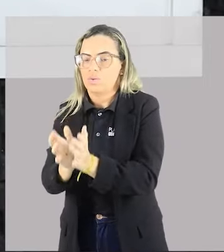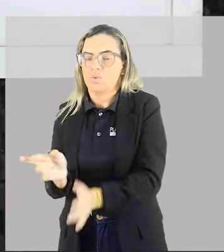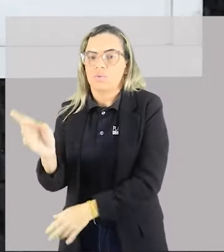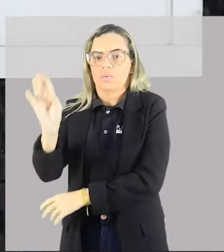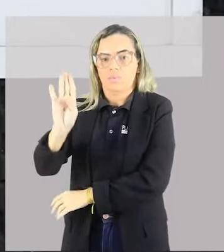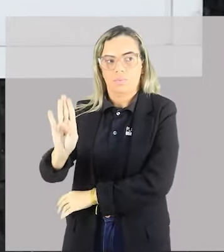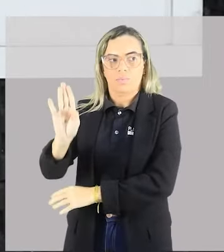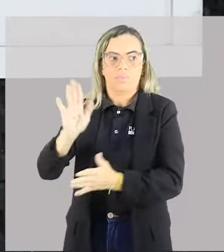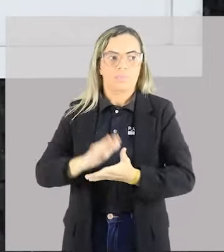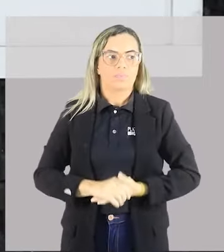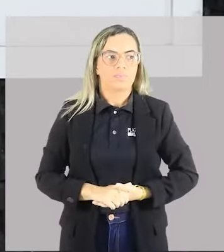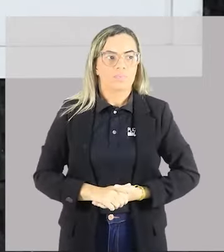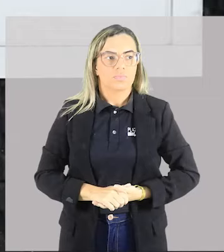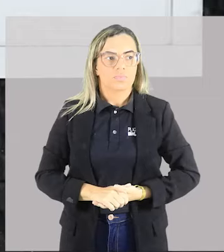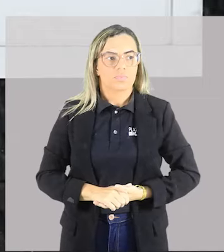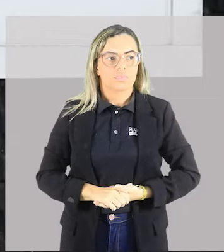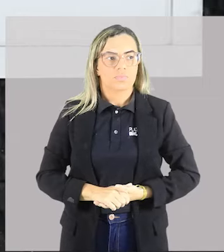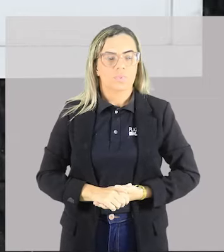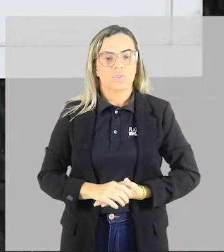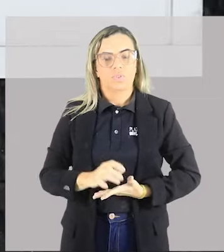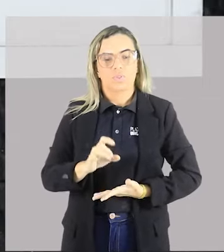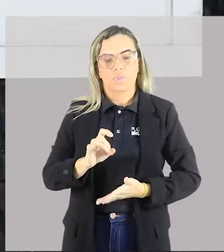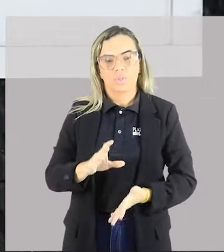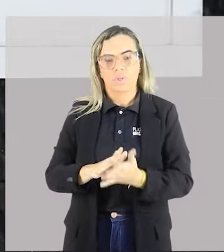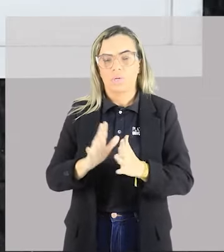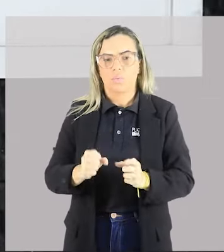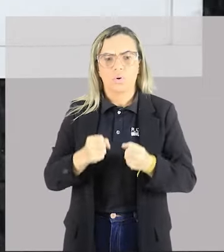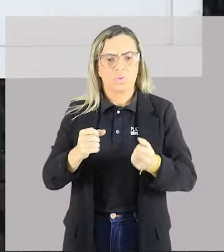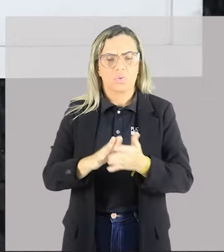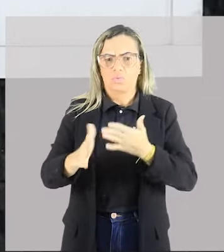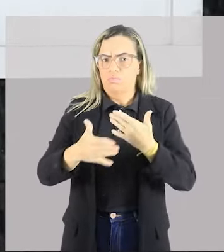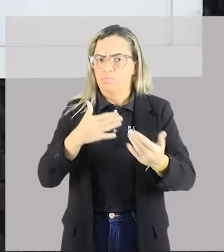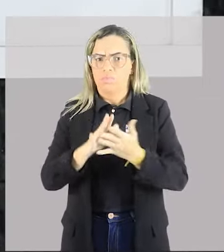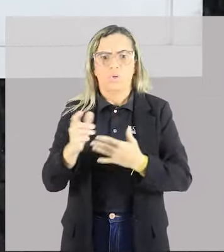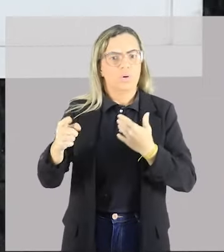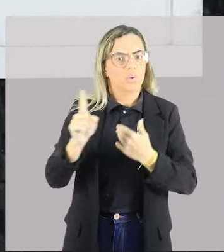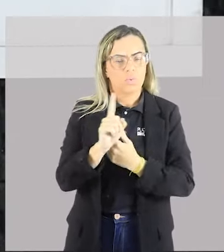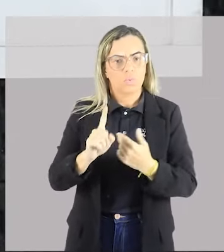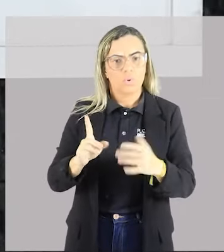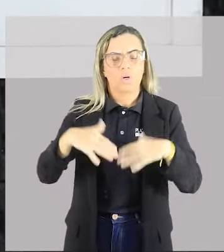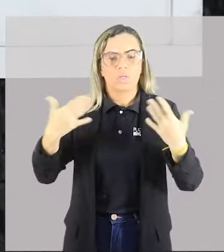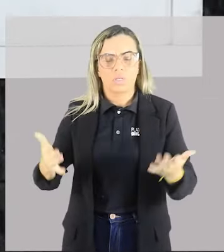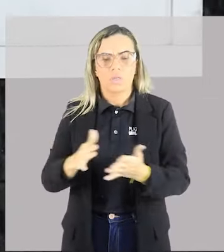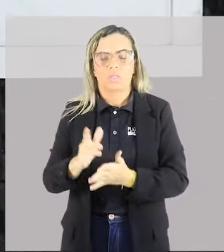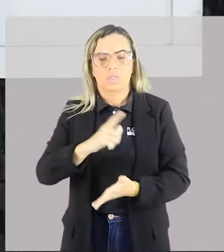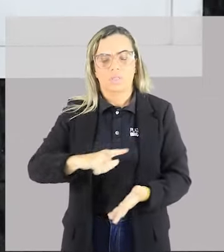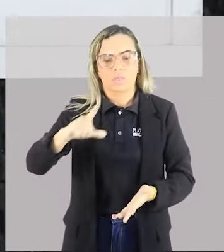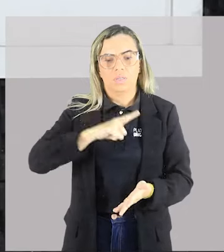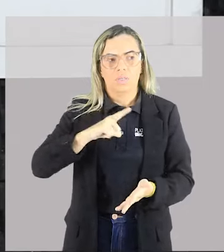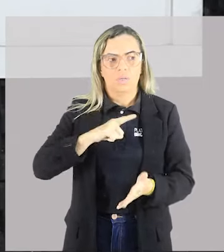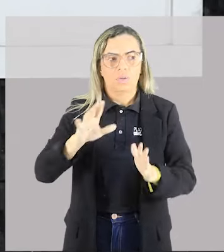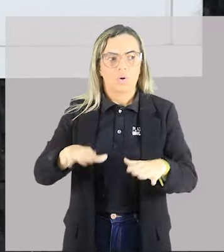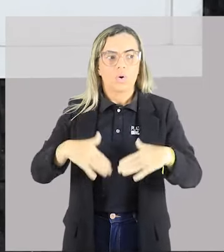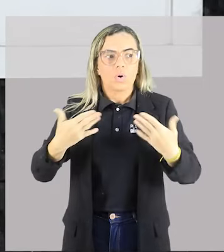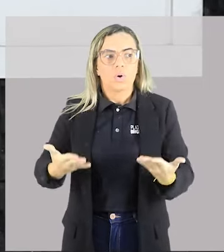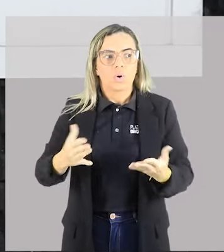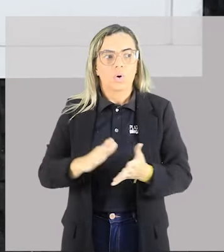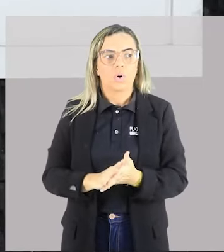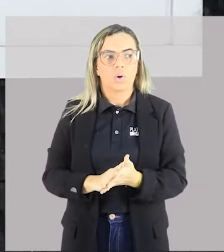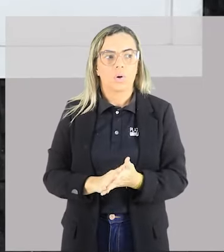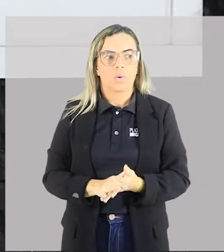do conjunto B Só que essa relação não pode ser de qualquer forma né essa relação ele dá assim